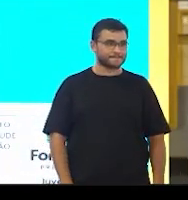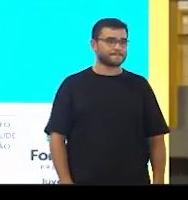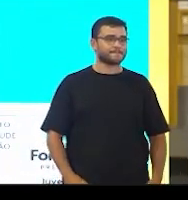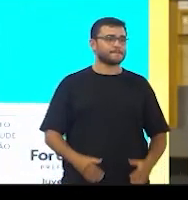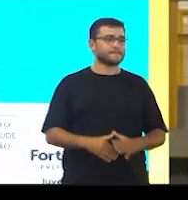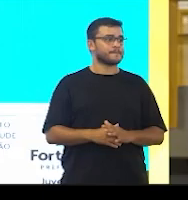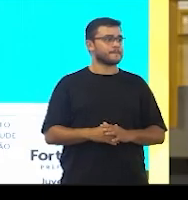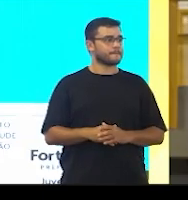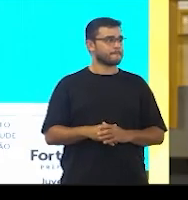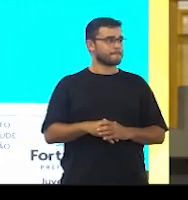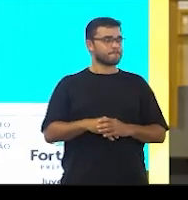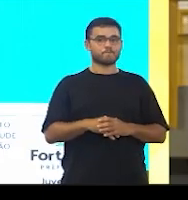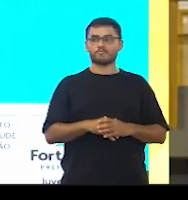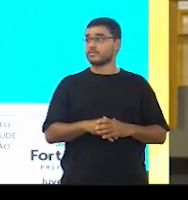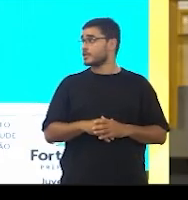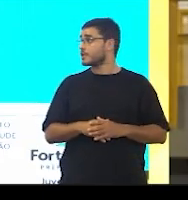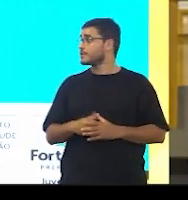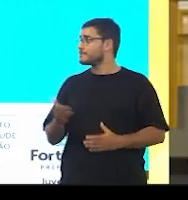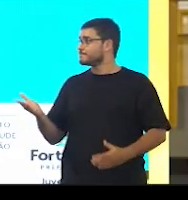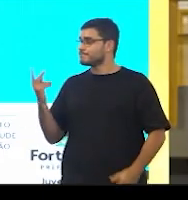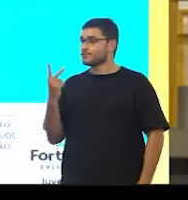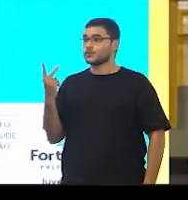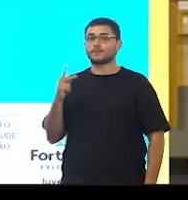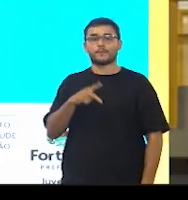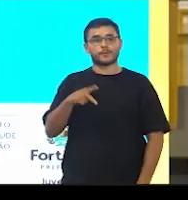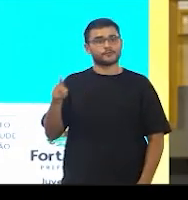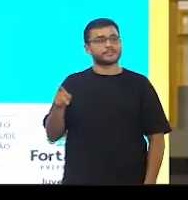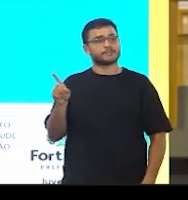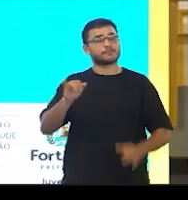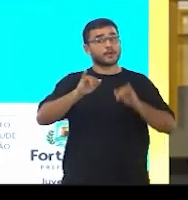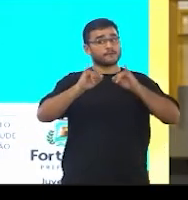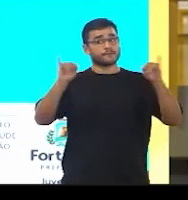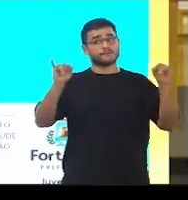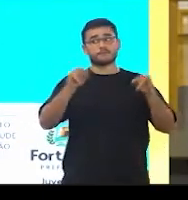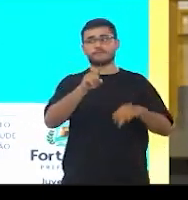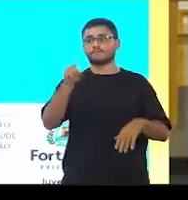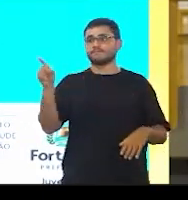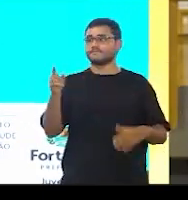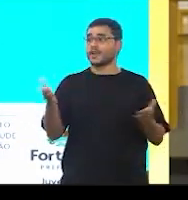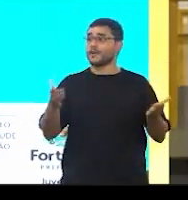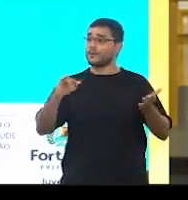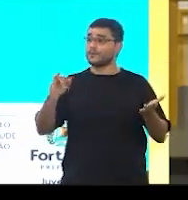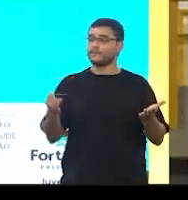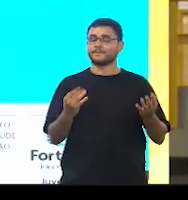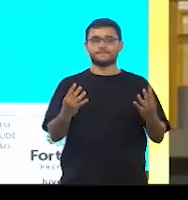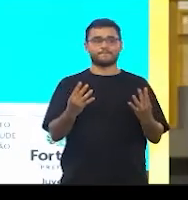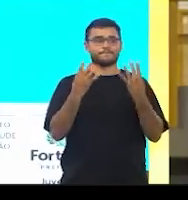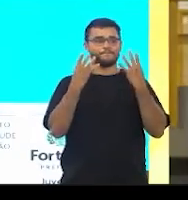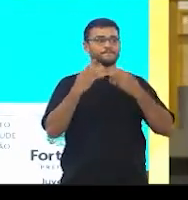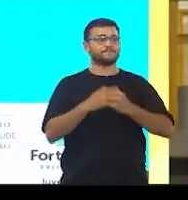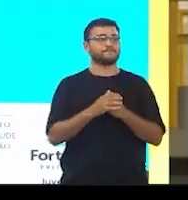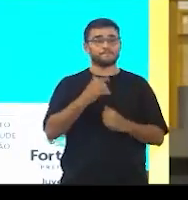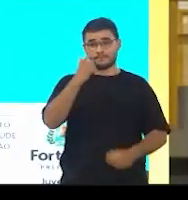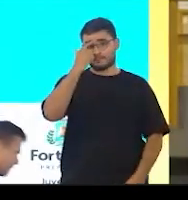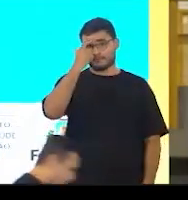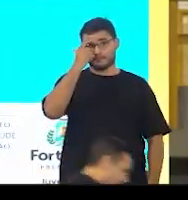alta qualidade, e vai trazer para vocês informações muito importantes. Beijo no coração e aproveite a aula deles, galera.